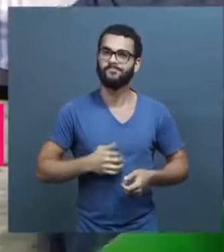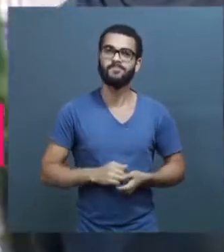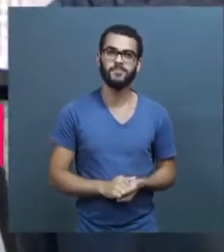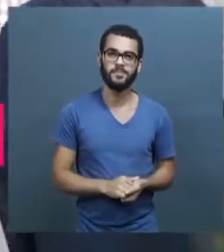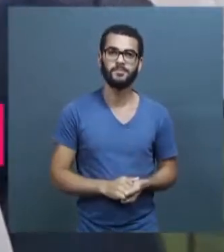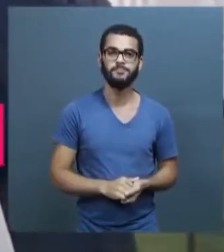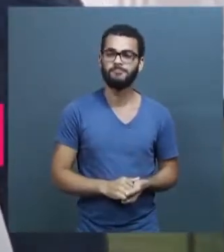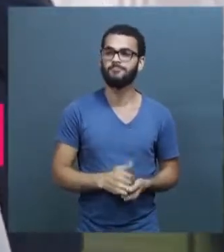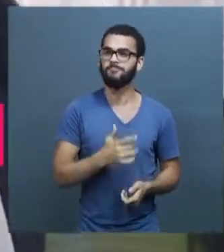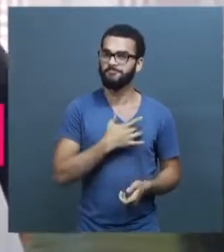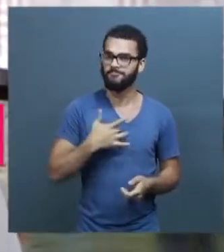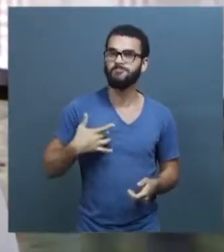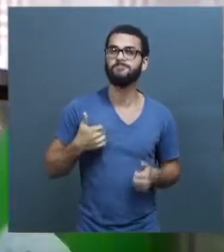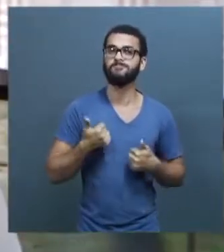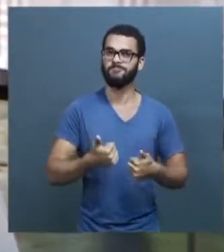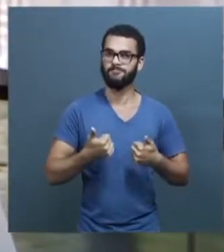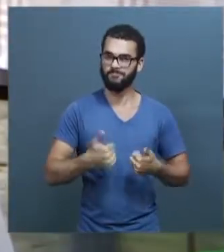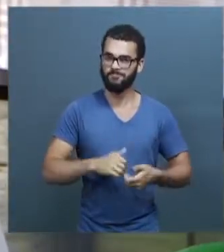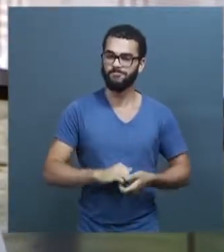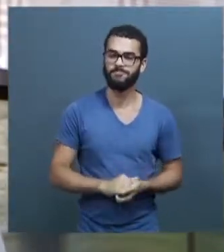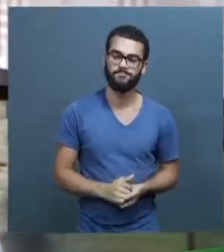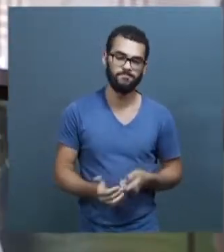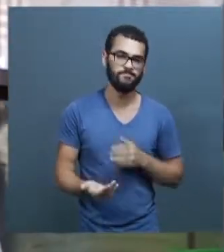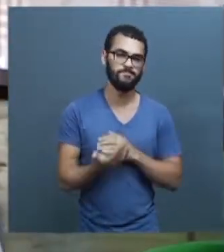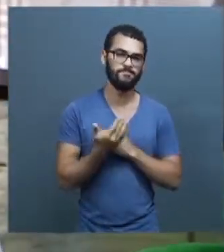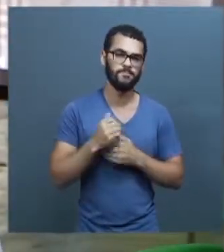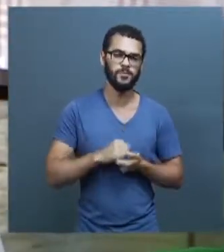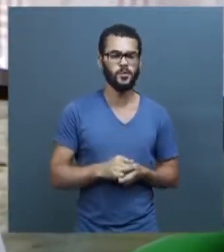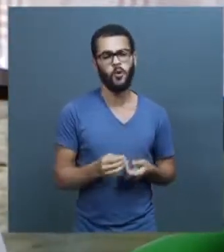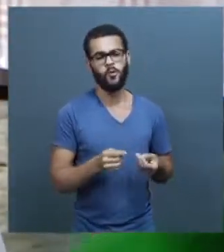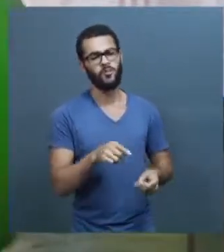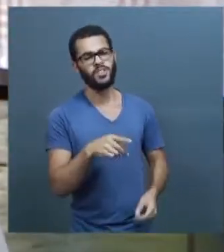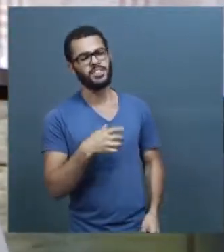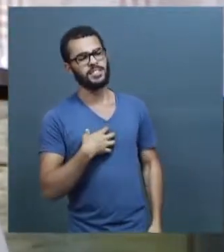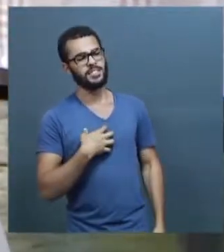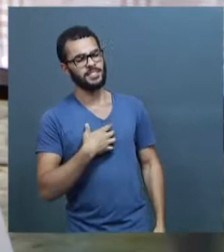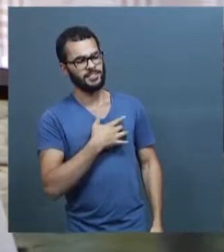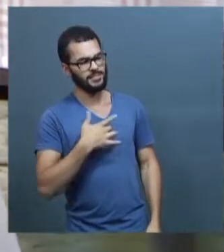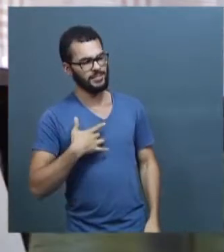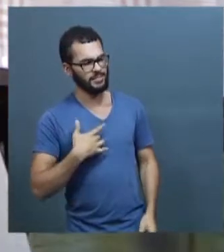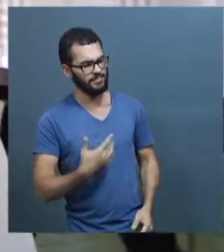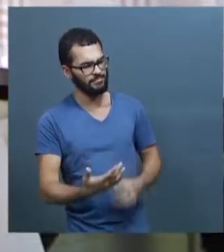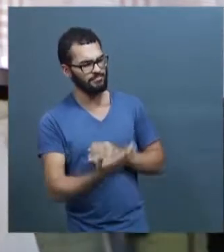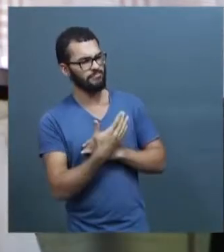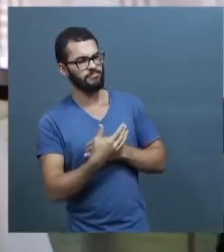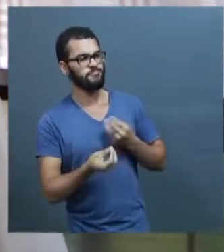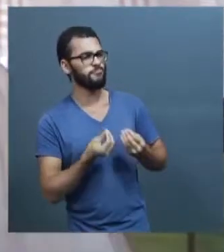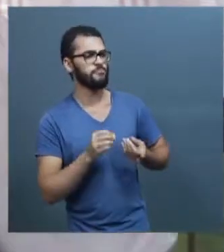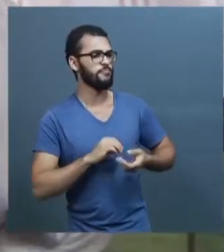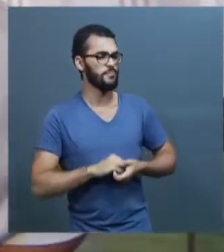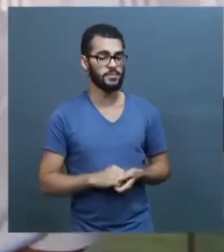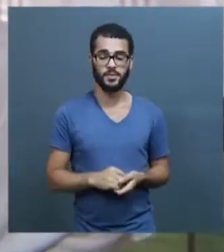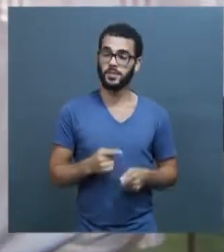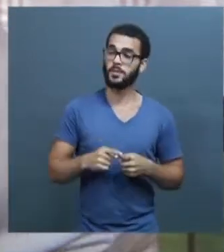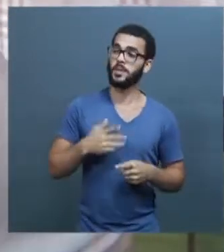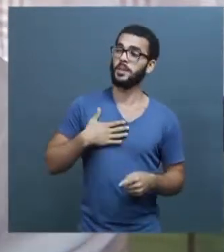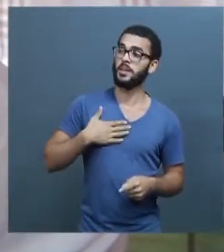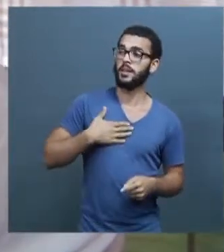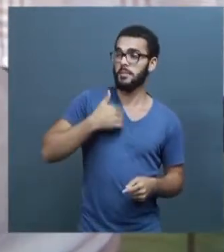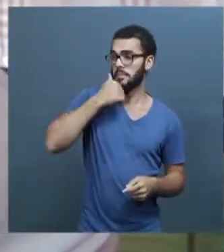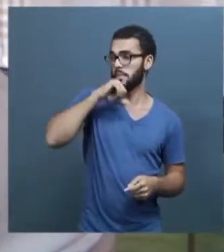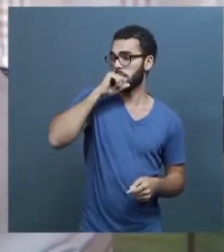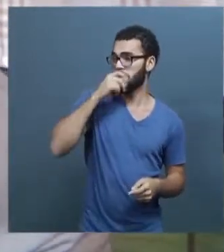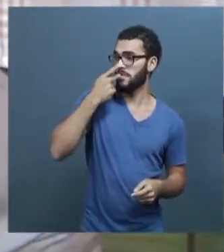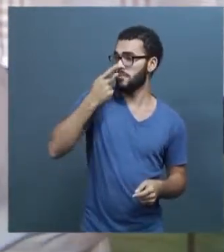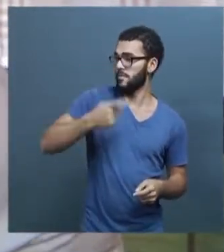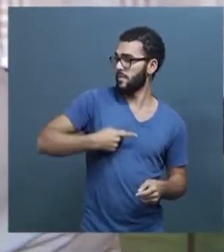é saudável? Muito. Como é que você sabe que é saudável? Por que que é saudável? Porque a minha mãe sempre diz que o